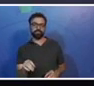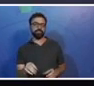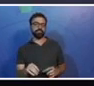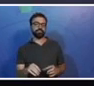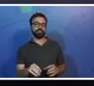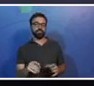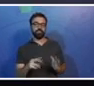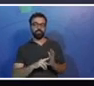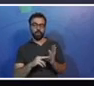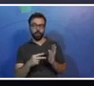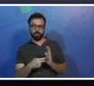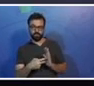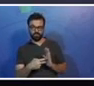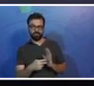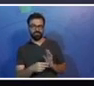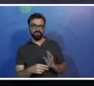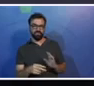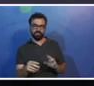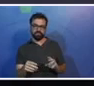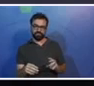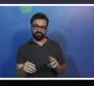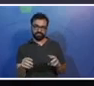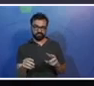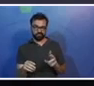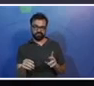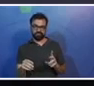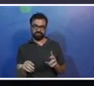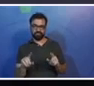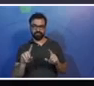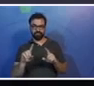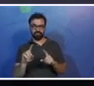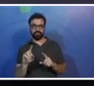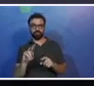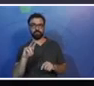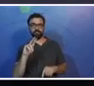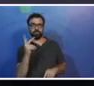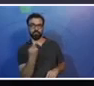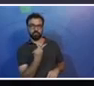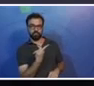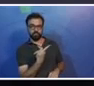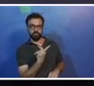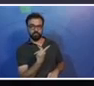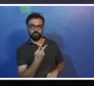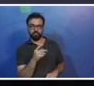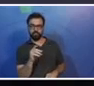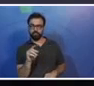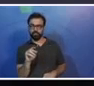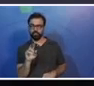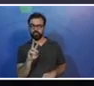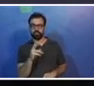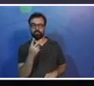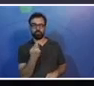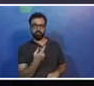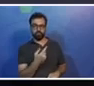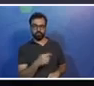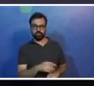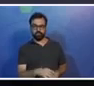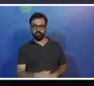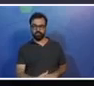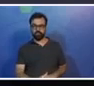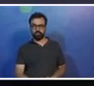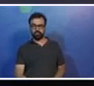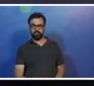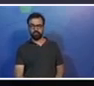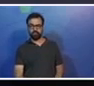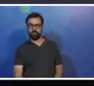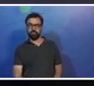Formas corretas, A, antissocial, agora já discutindo as questões, as demais alternativas,